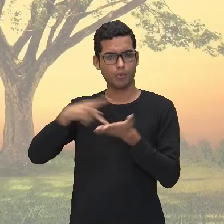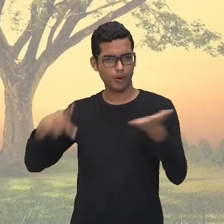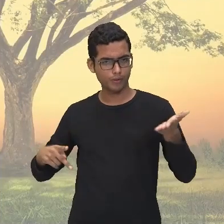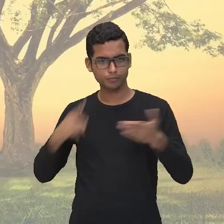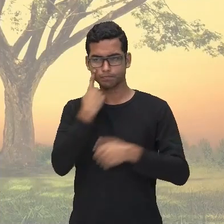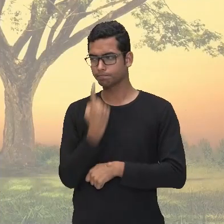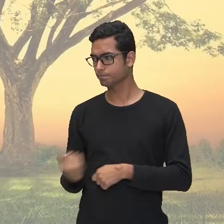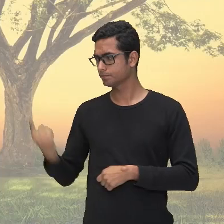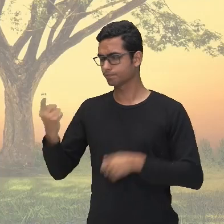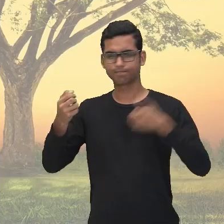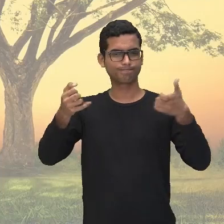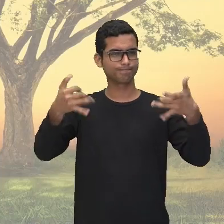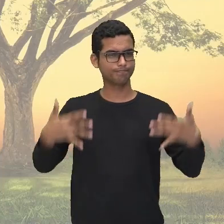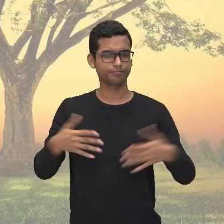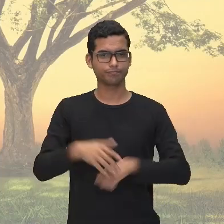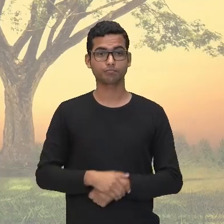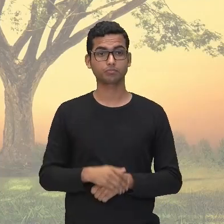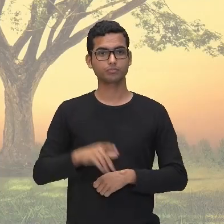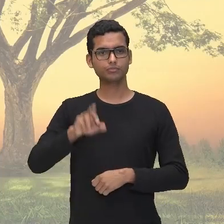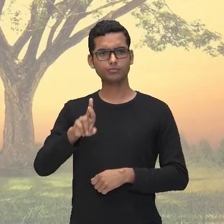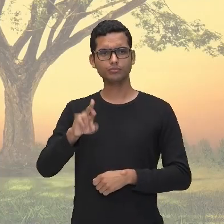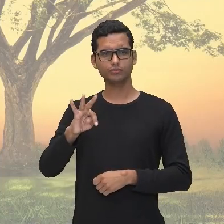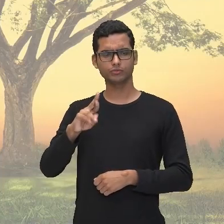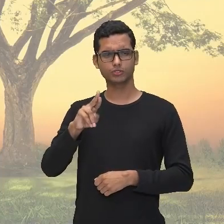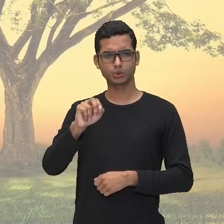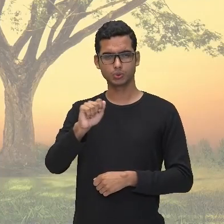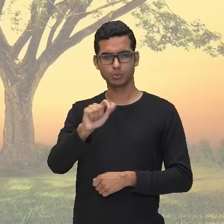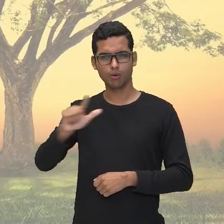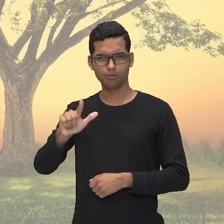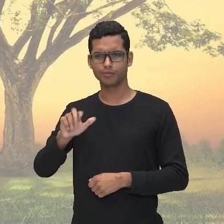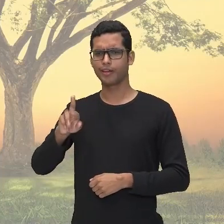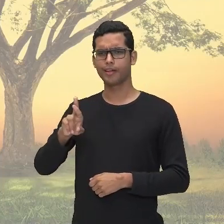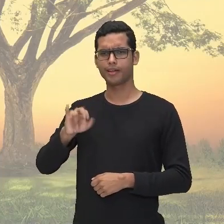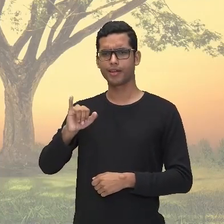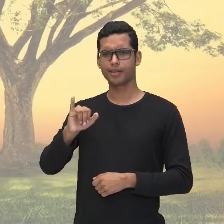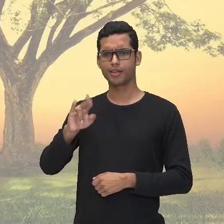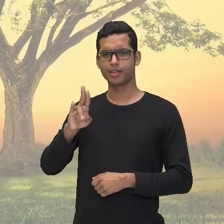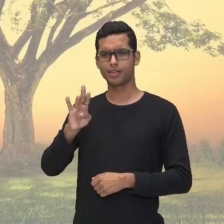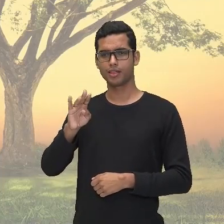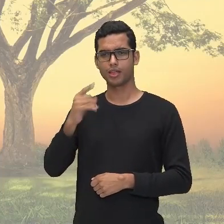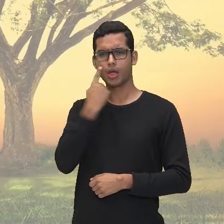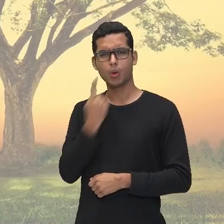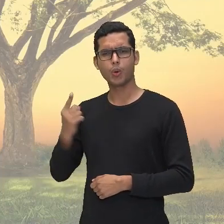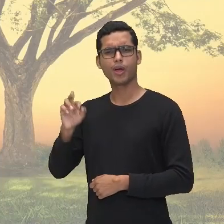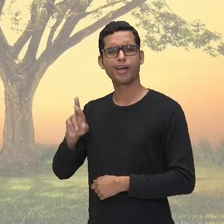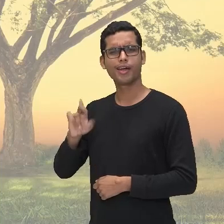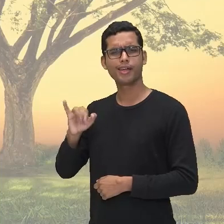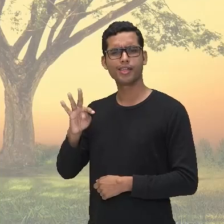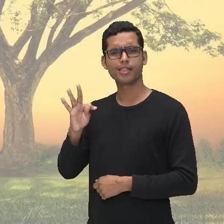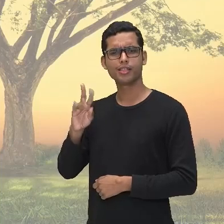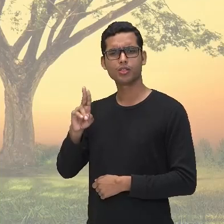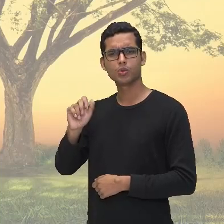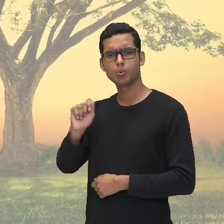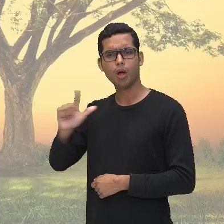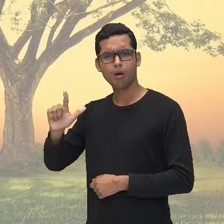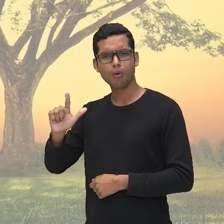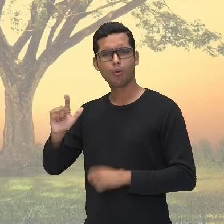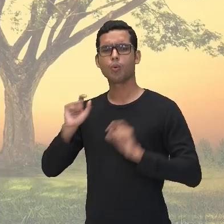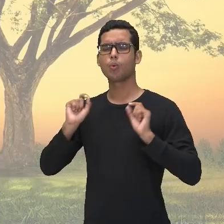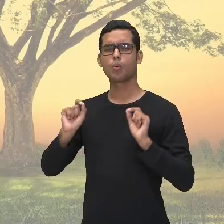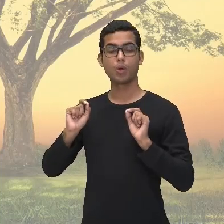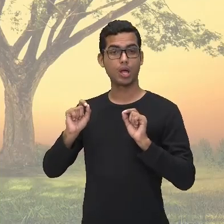diz assim, Ritual. E esse poema, ele é um poema que traz a temática da